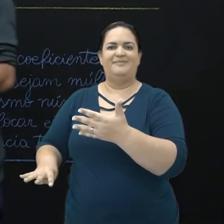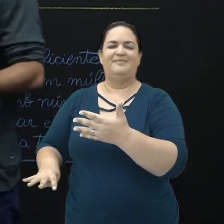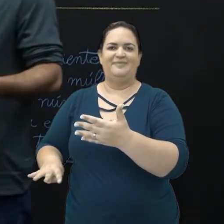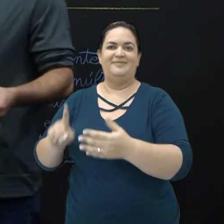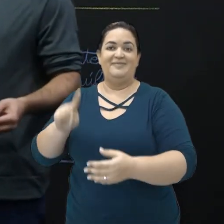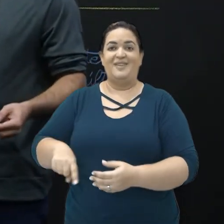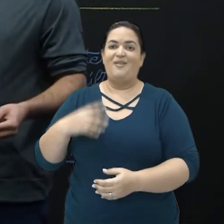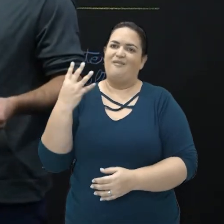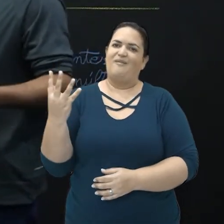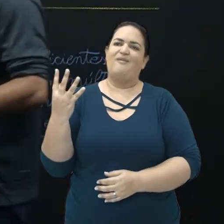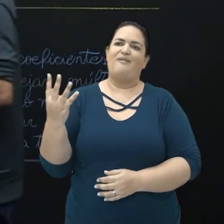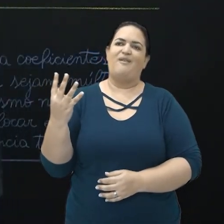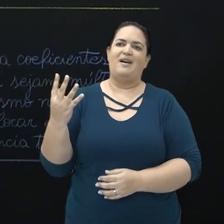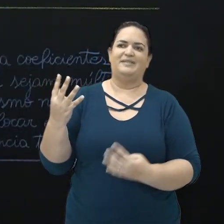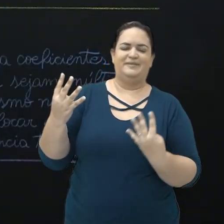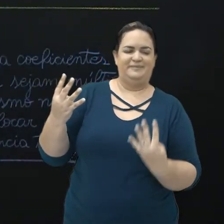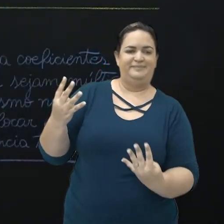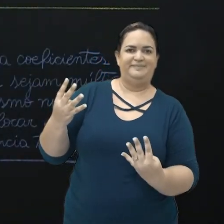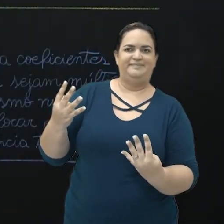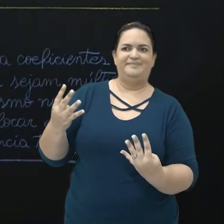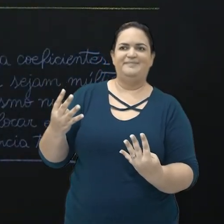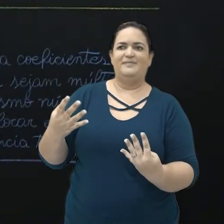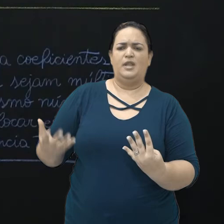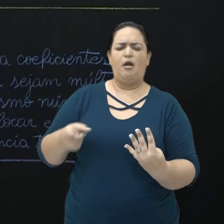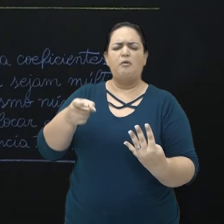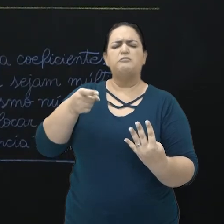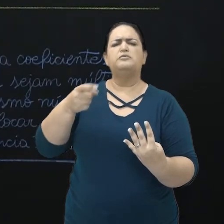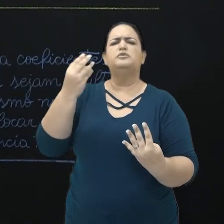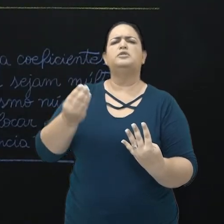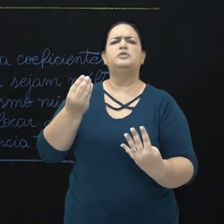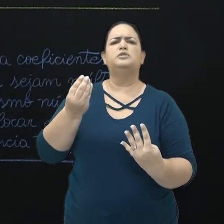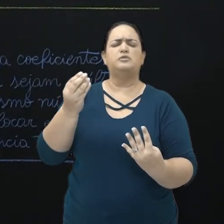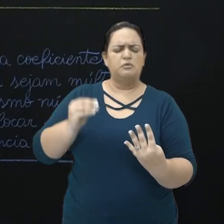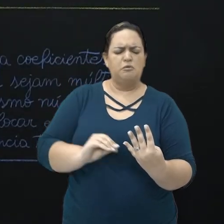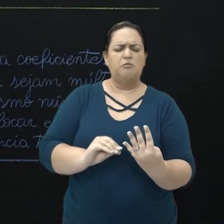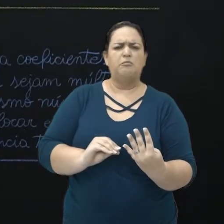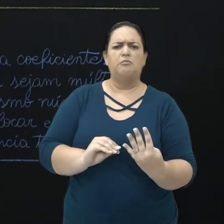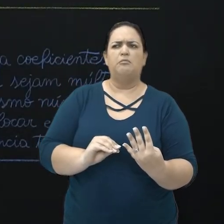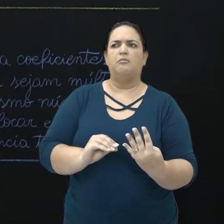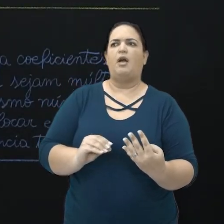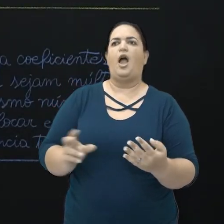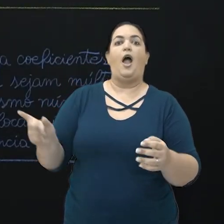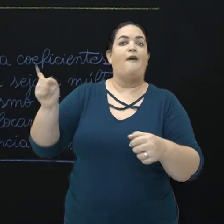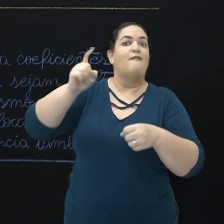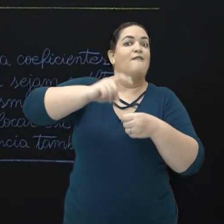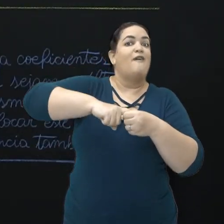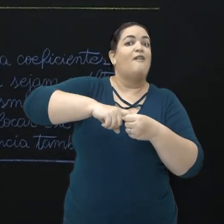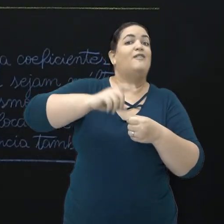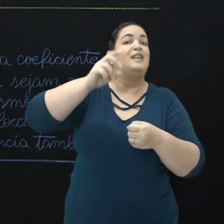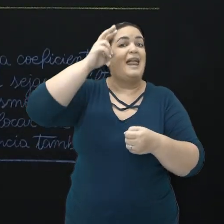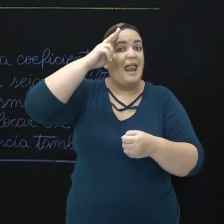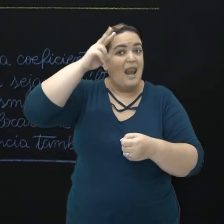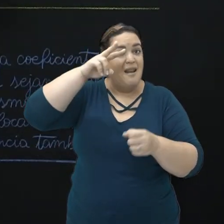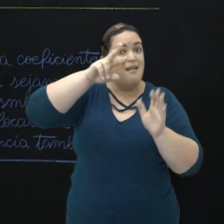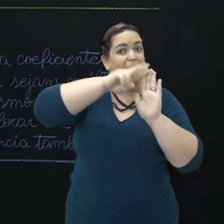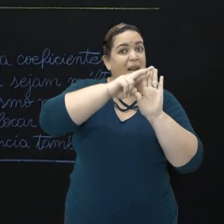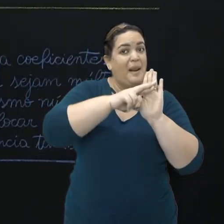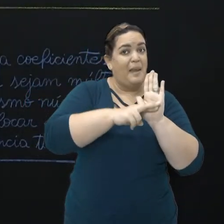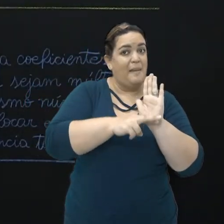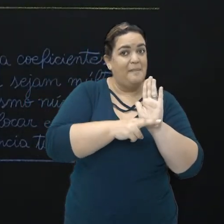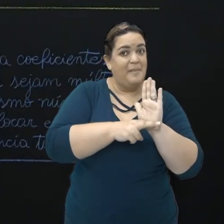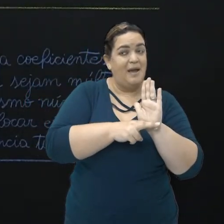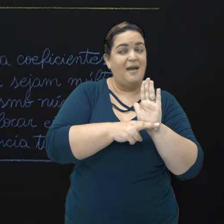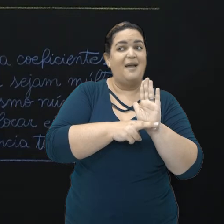é um fator comum. E aí, em relação a x, volta para essa regrinha. O x, já que a letra